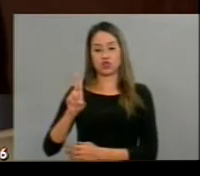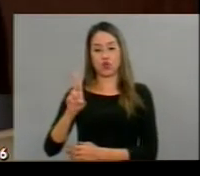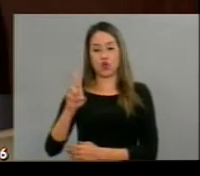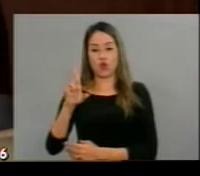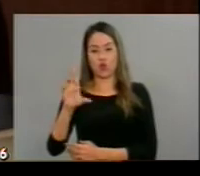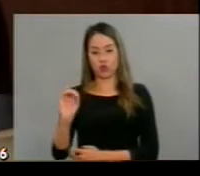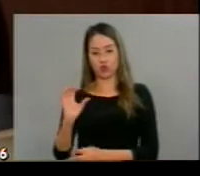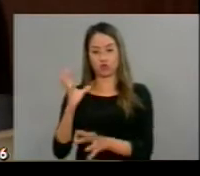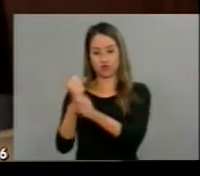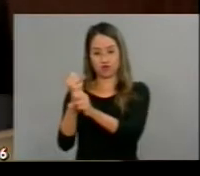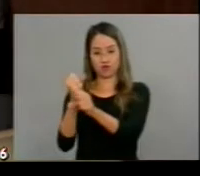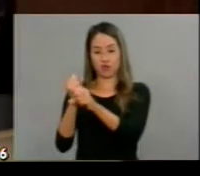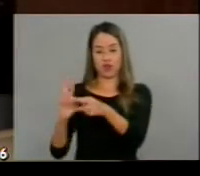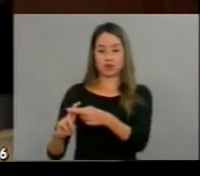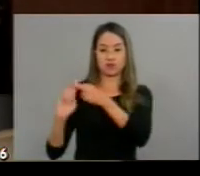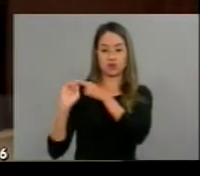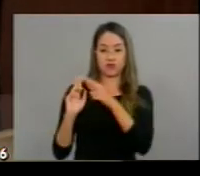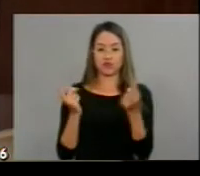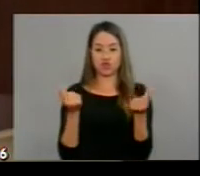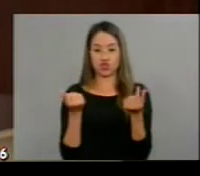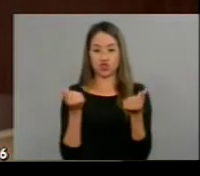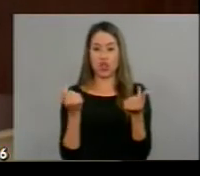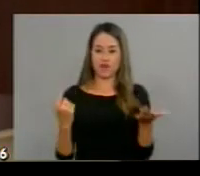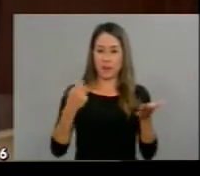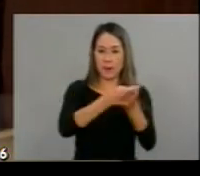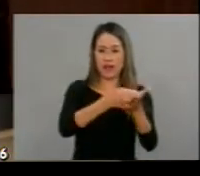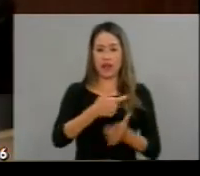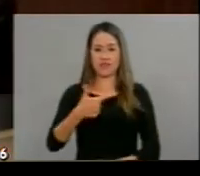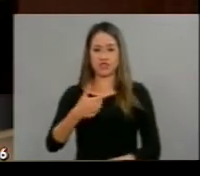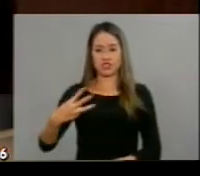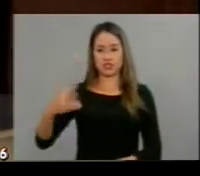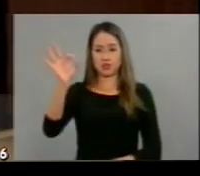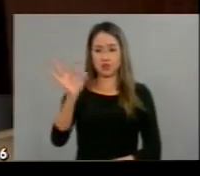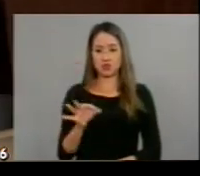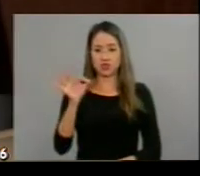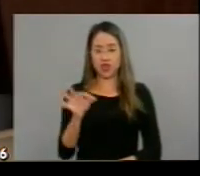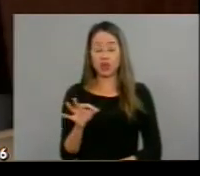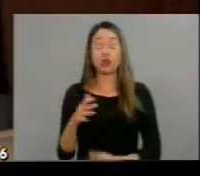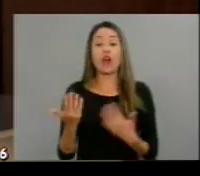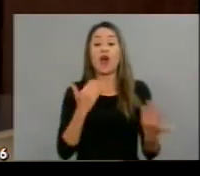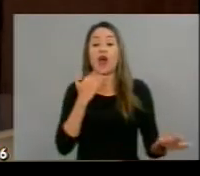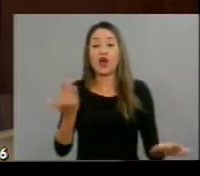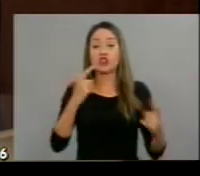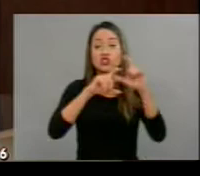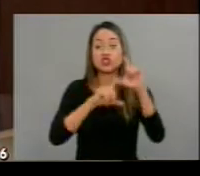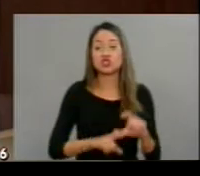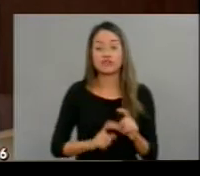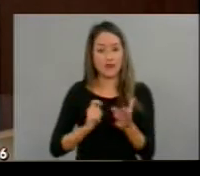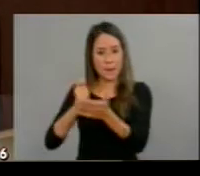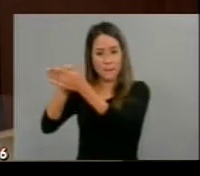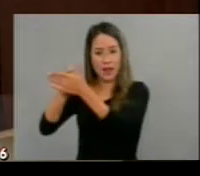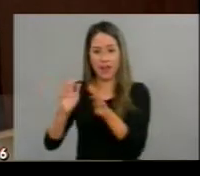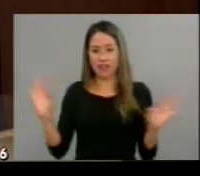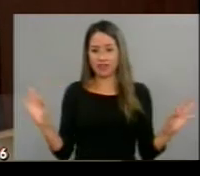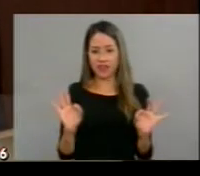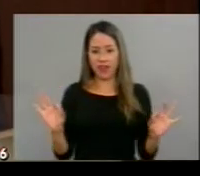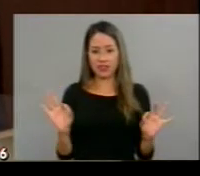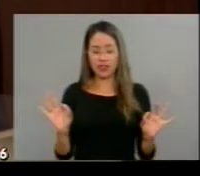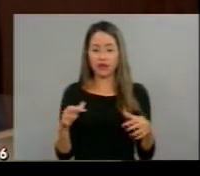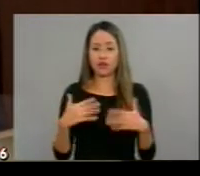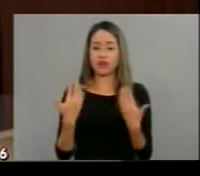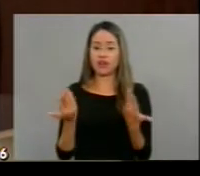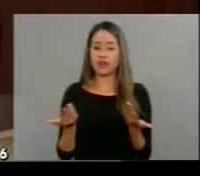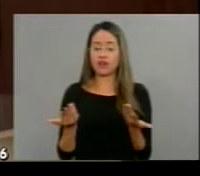pagar 23% ao ano. Não tem investimento no mundo que remunere tanto, sem criar um